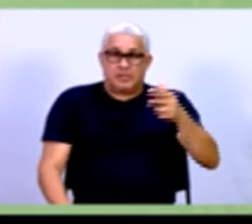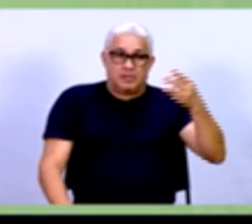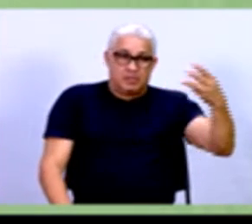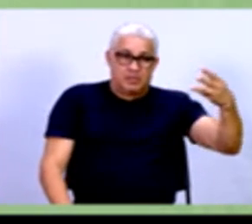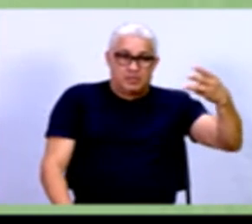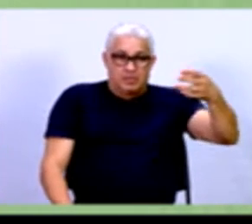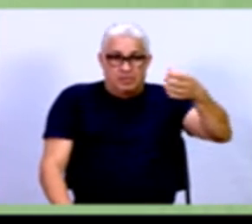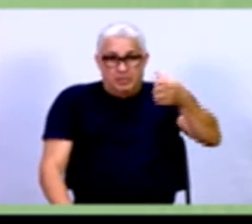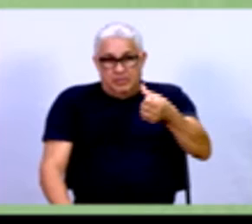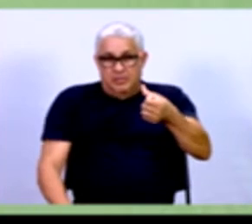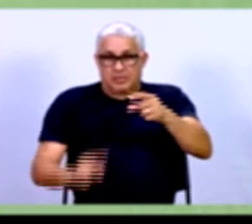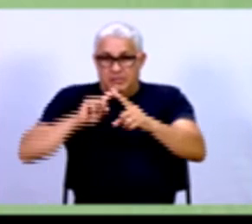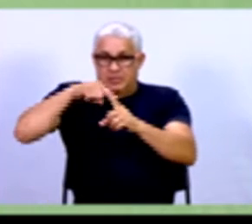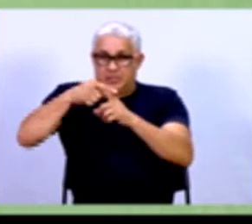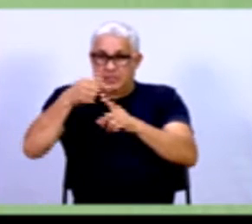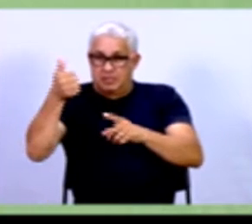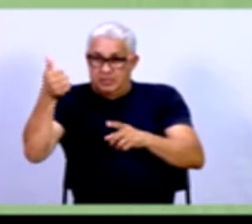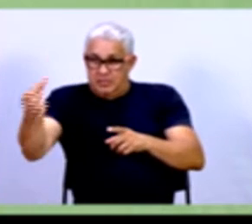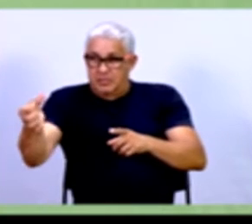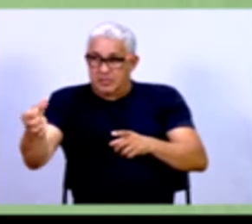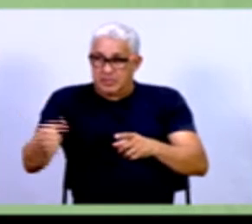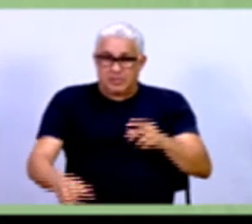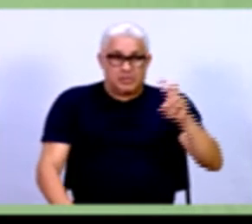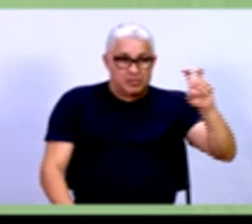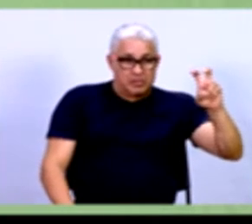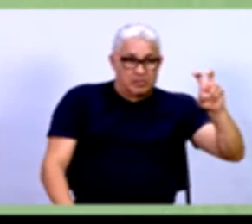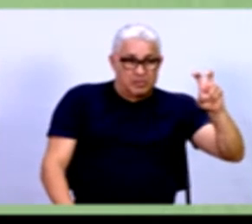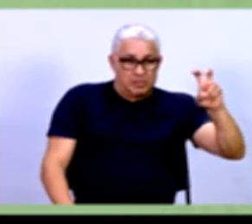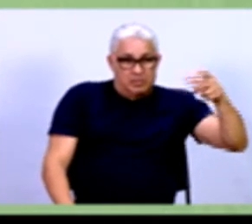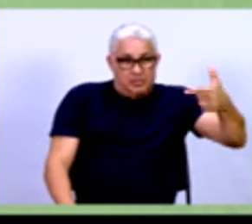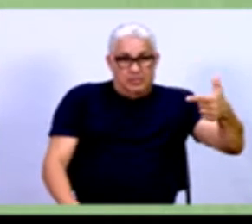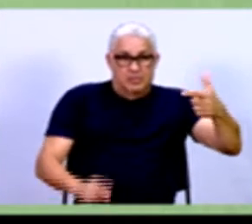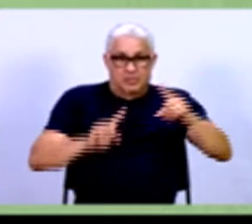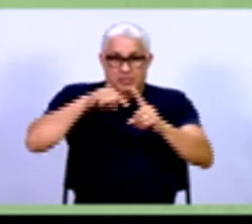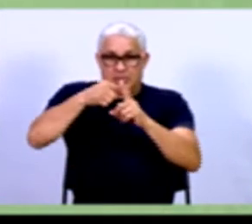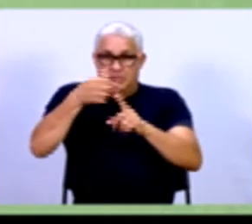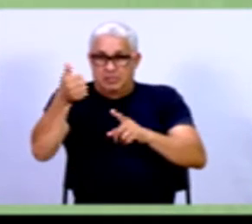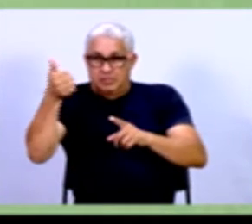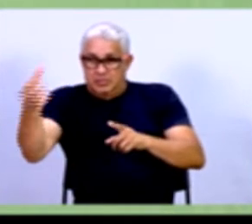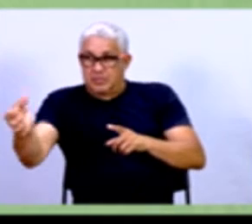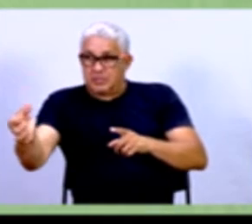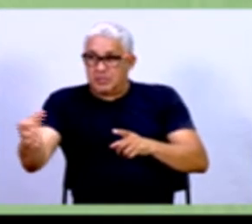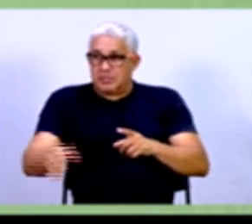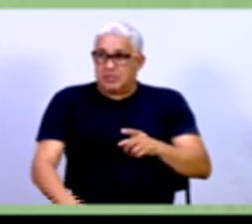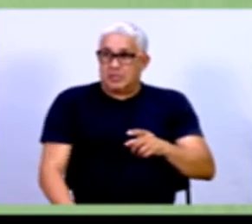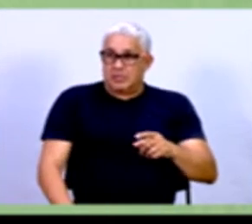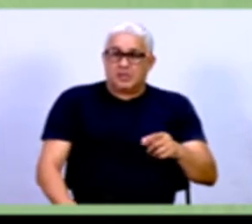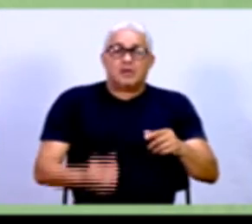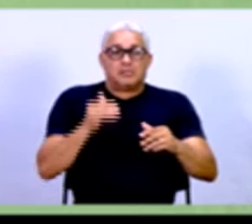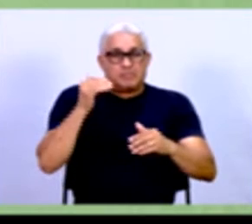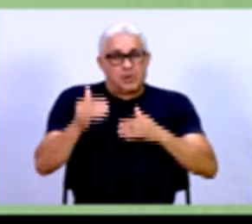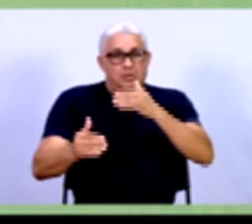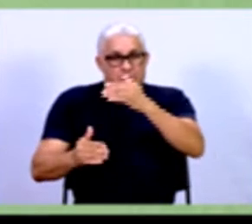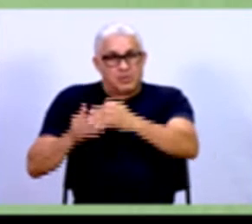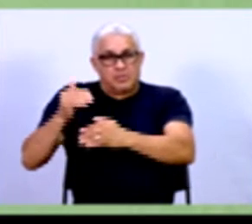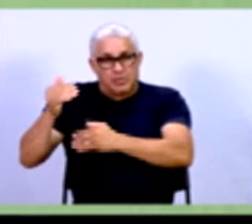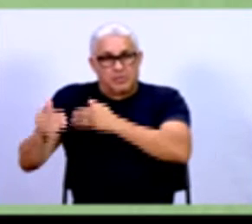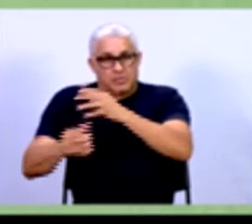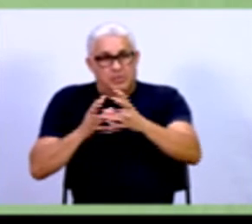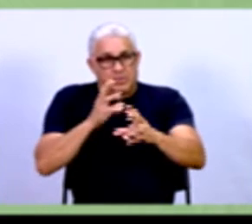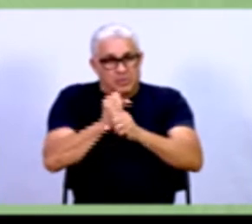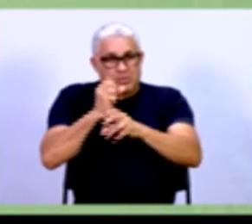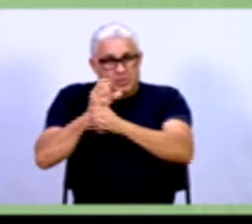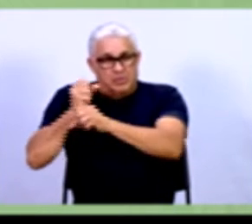dar o 36, 52. 52 mais 16 vai dar até 68. E assim por diante.